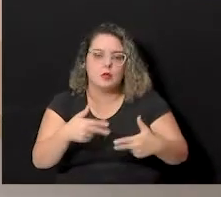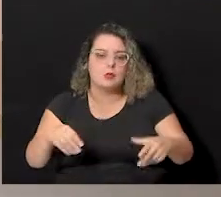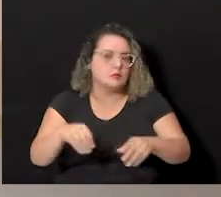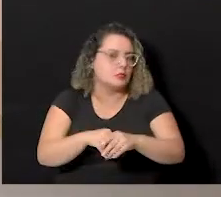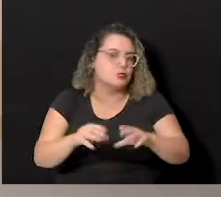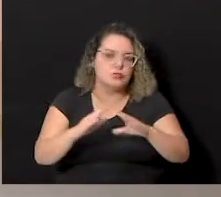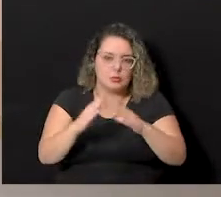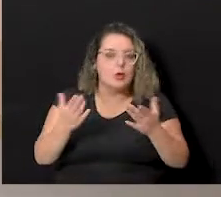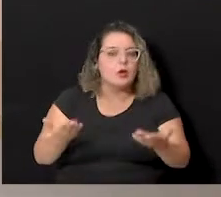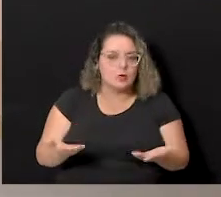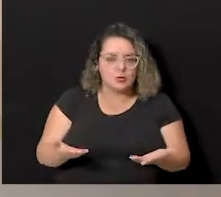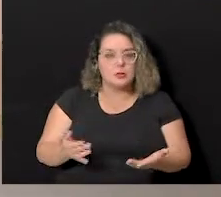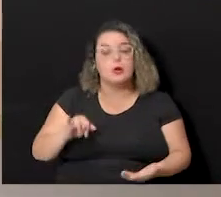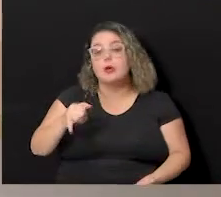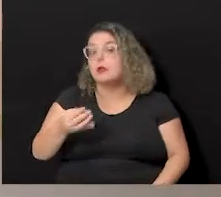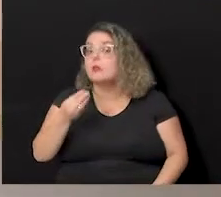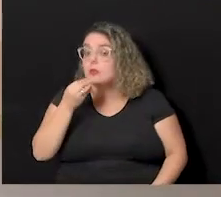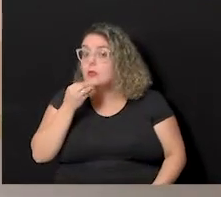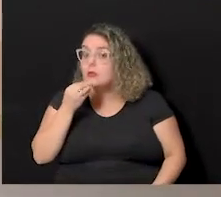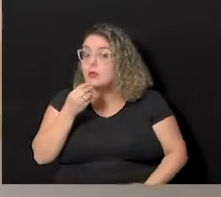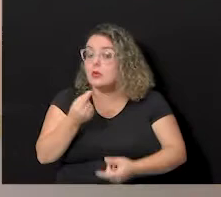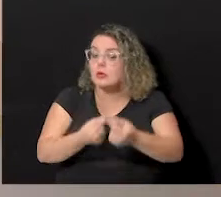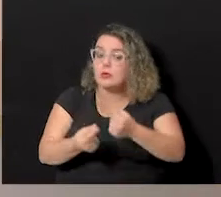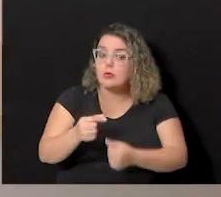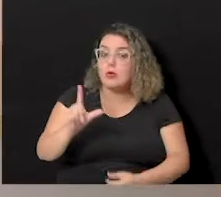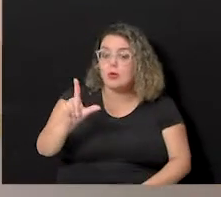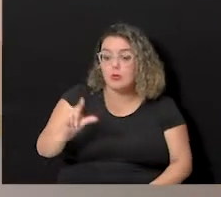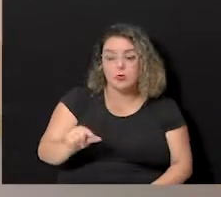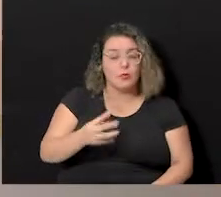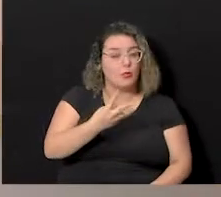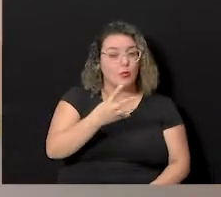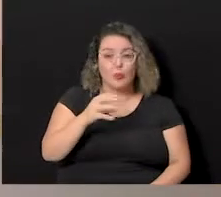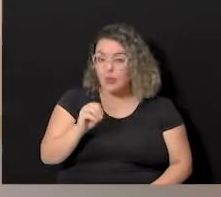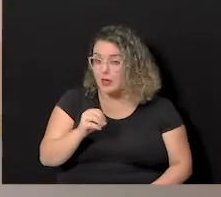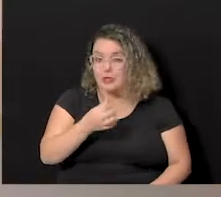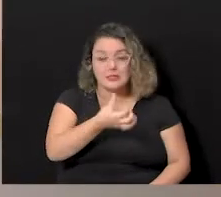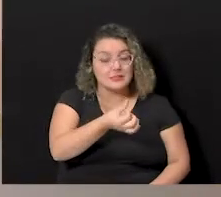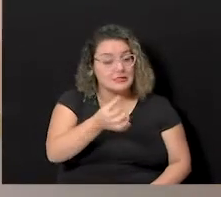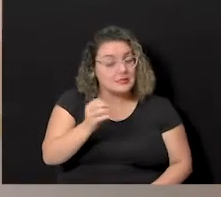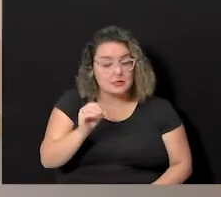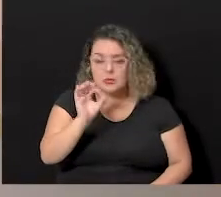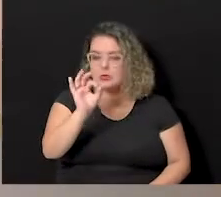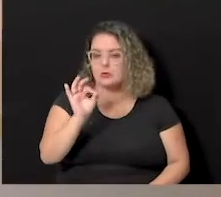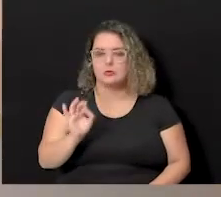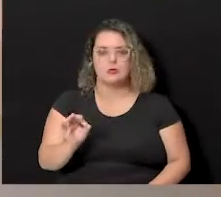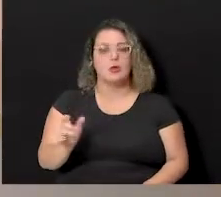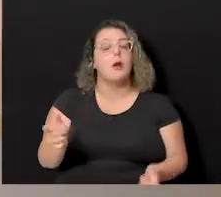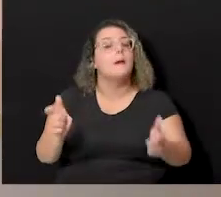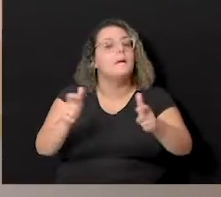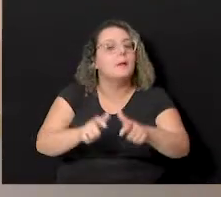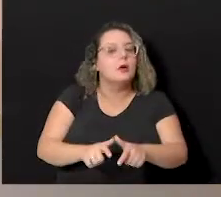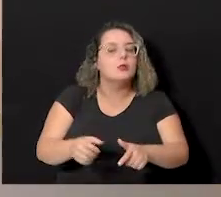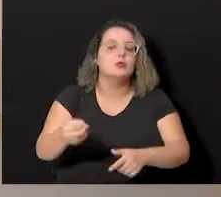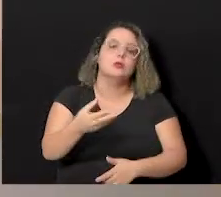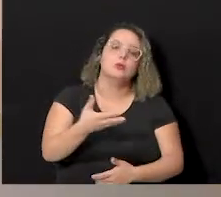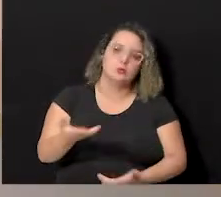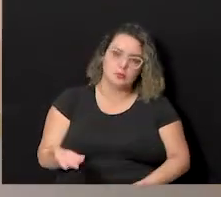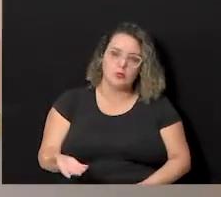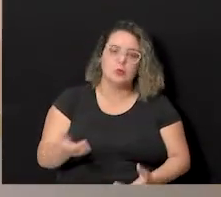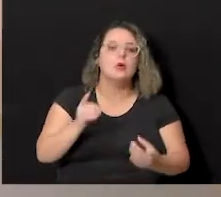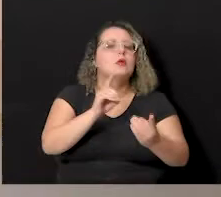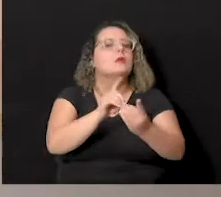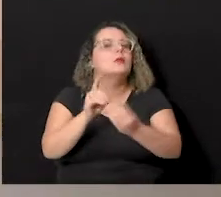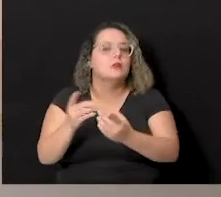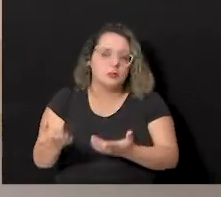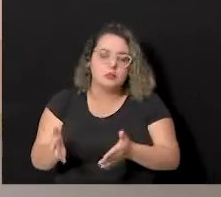equipamento e aproveitar a oportunidade de preços que chegam a ficar 40%, 50%, 60% menor do que um móvel novo e